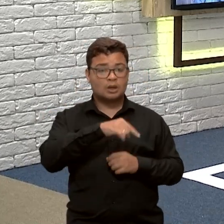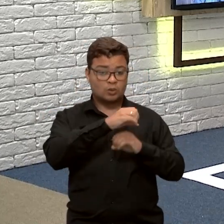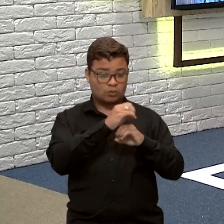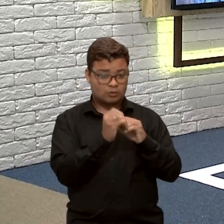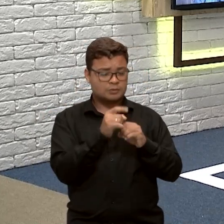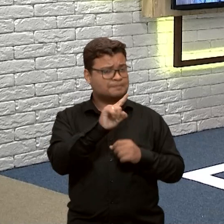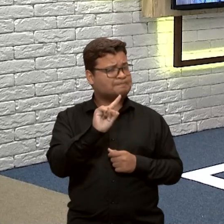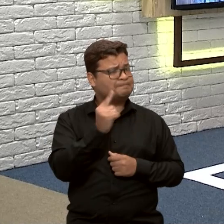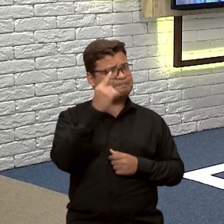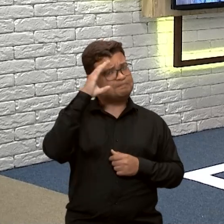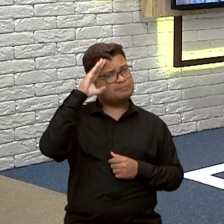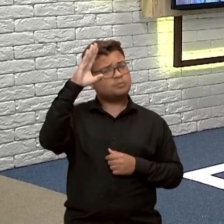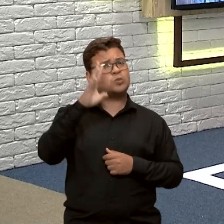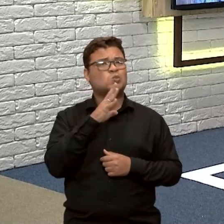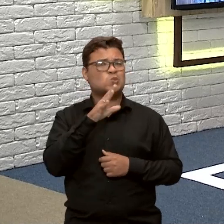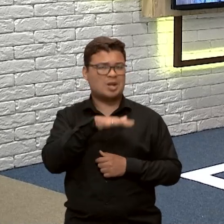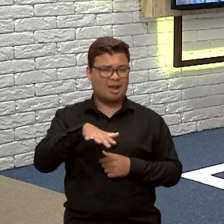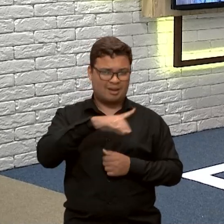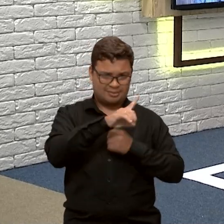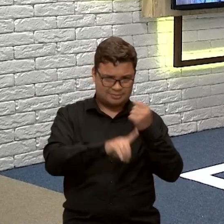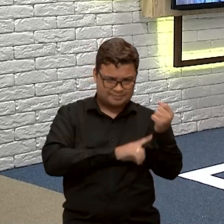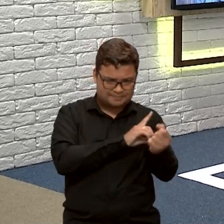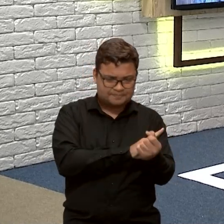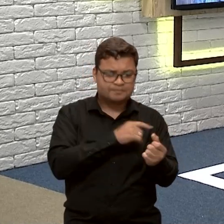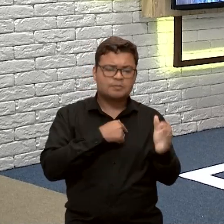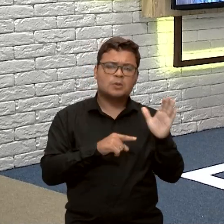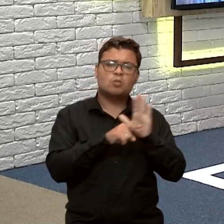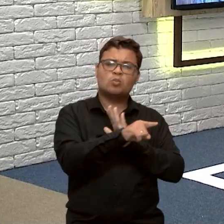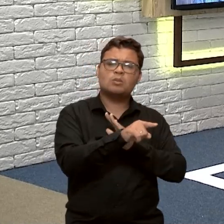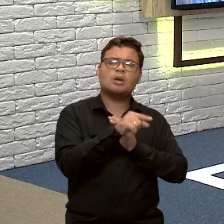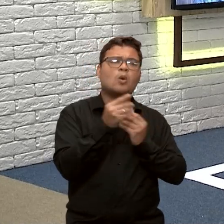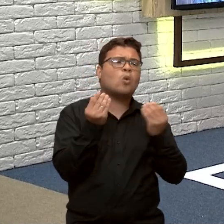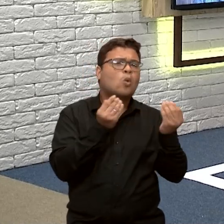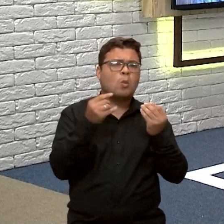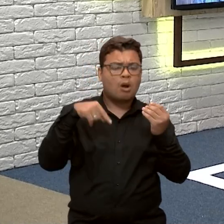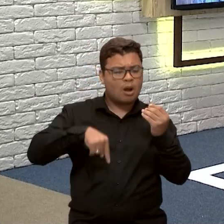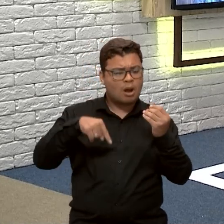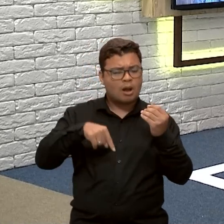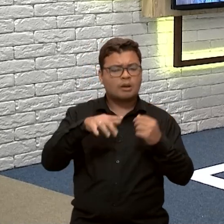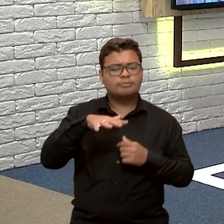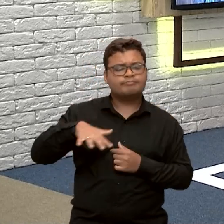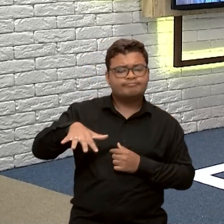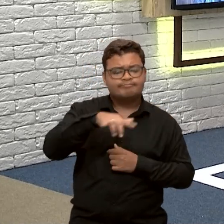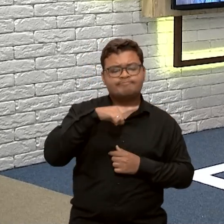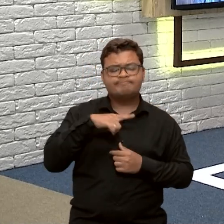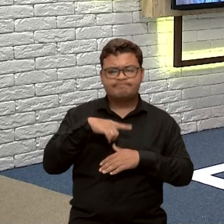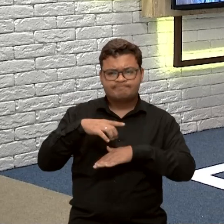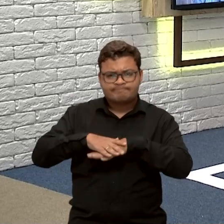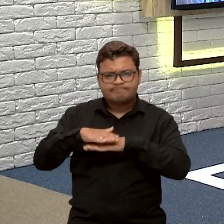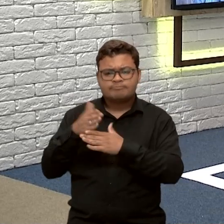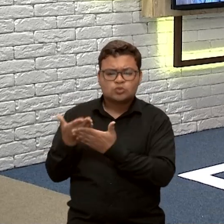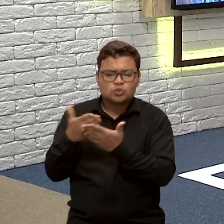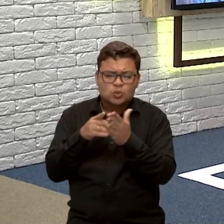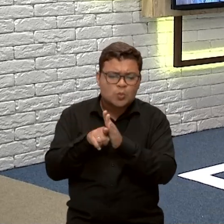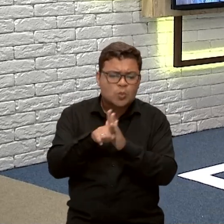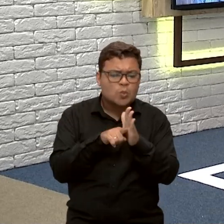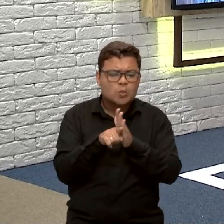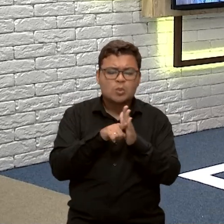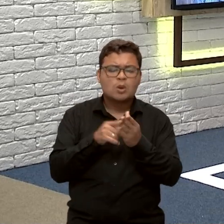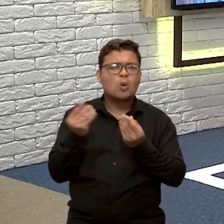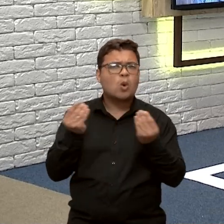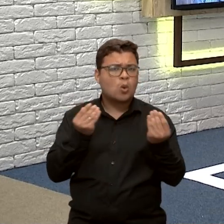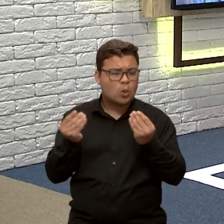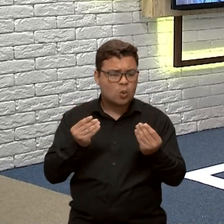que o Wellington citou essa parceria com a universidade, né, o senhor representando o Instituto de Patologia Tropical e Saúde Pública, um dos especialistas,